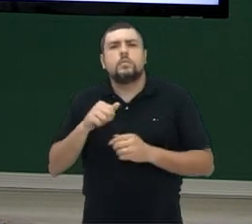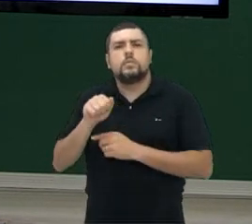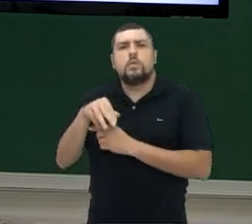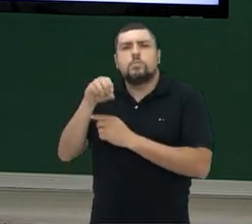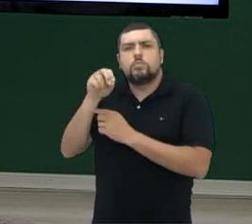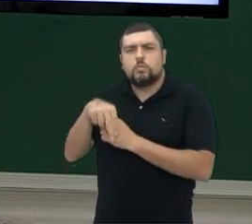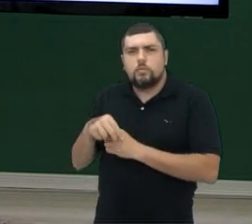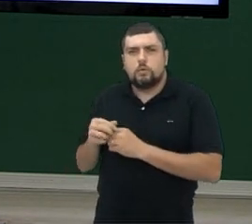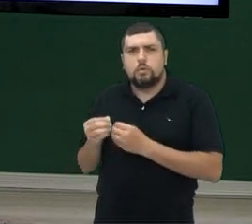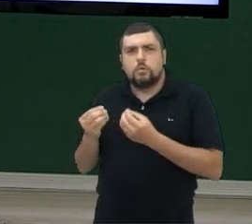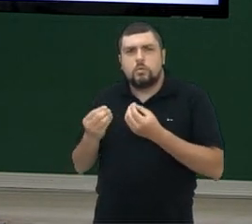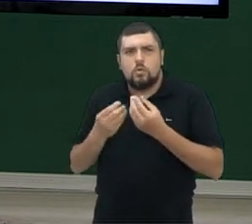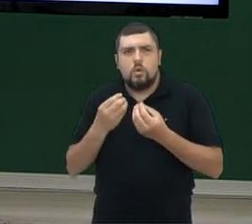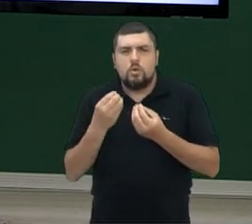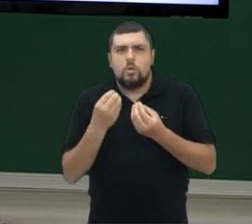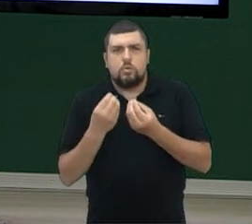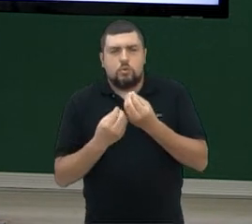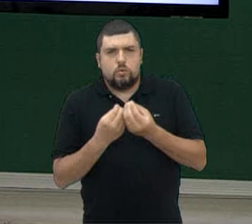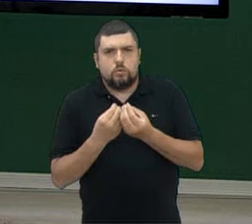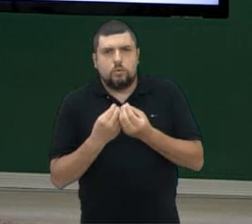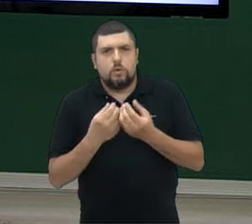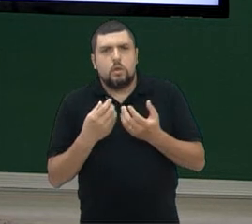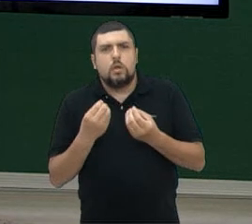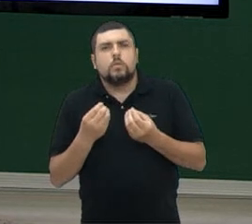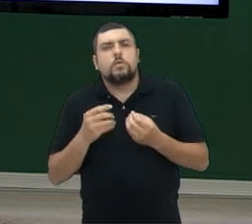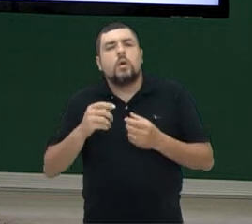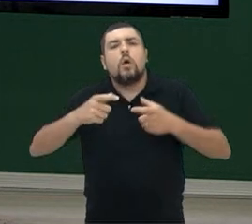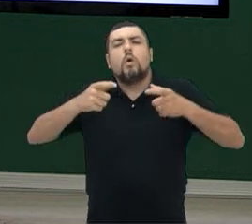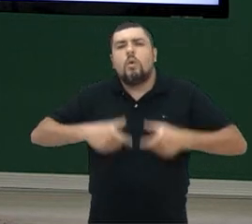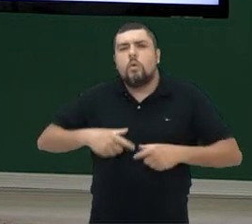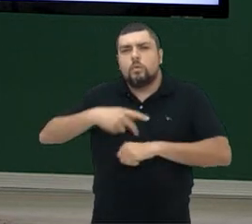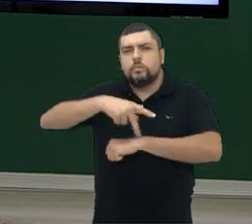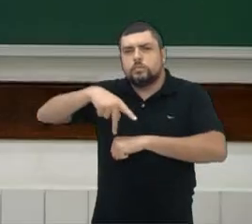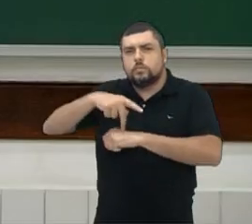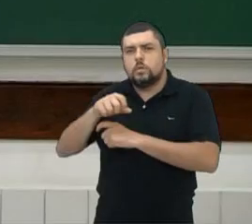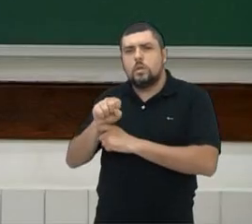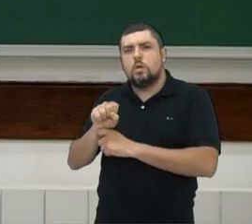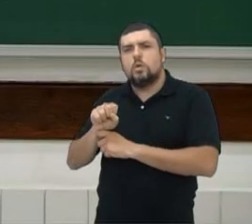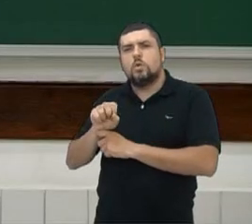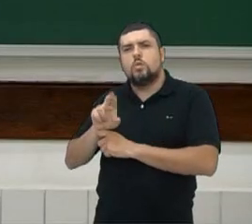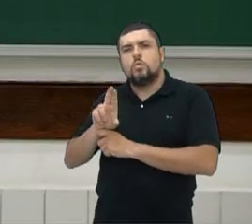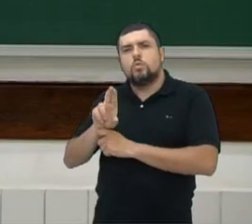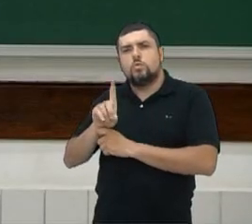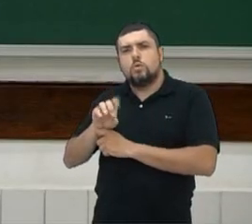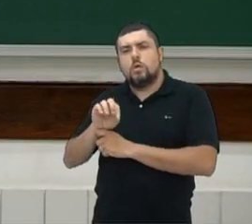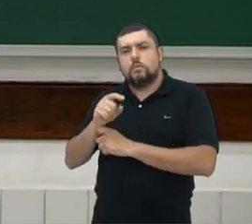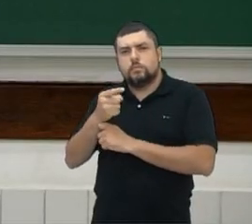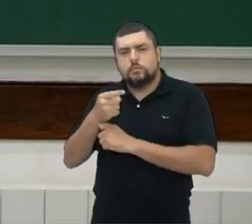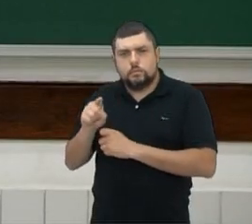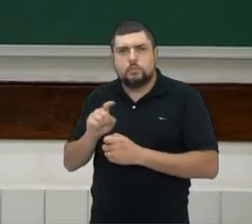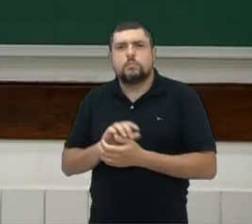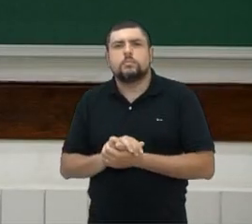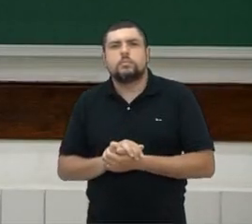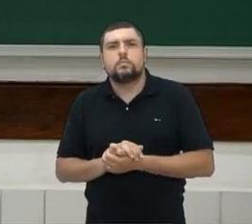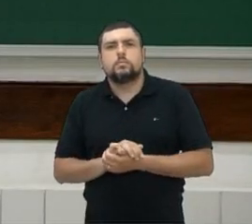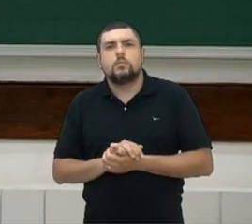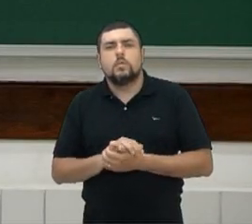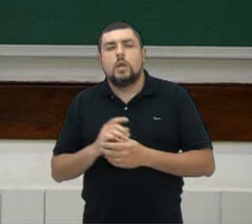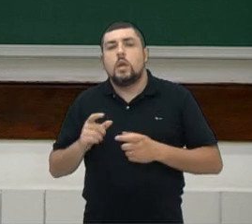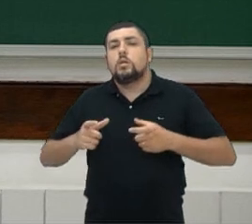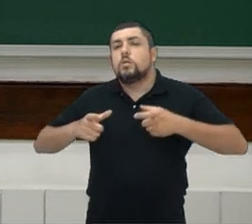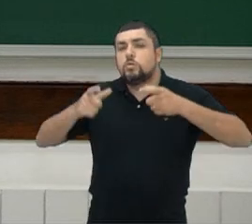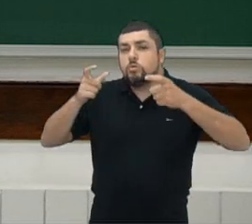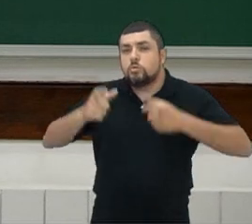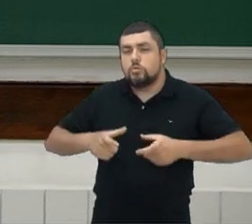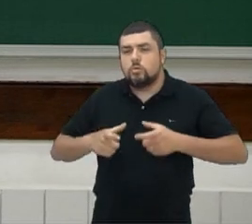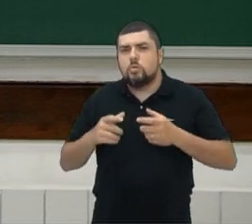sítio arqueológico de Jebel Barkal, também está no Sudão, também é da região antiga do reino Cuxita, está situado a cerca de